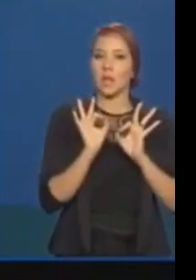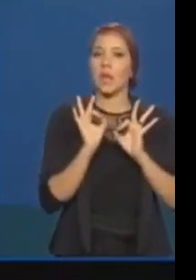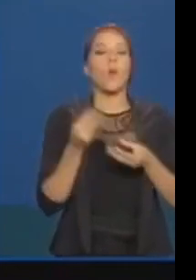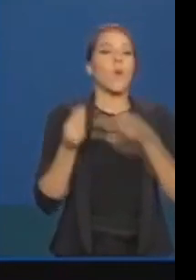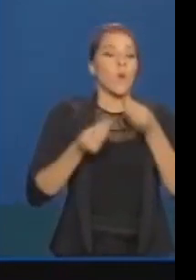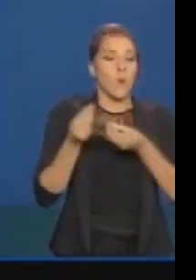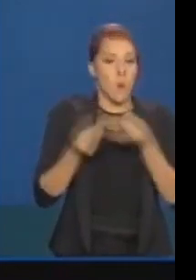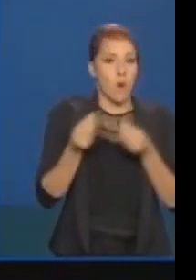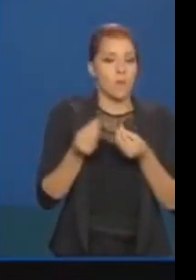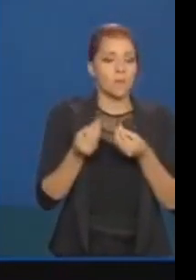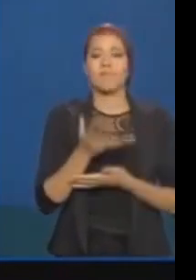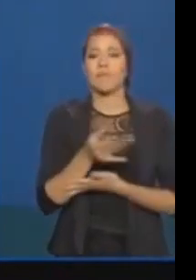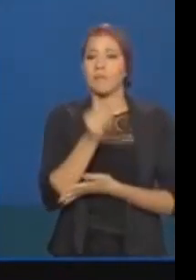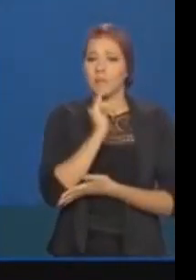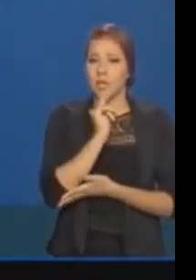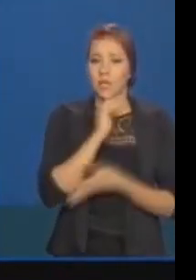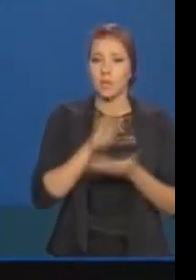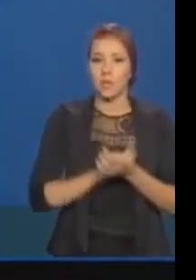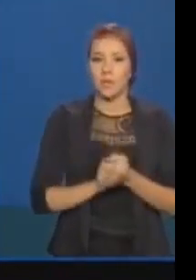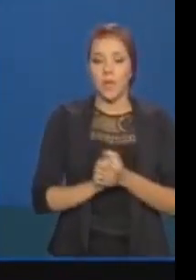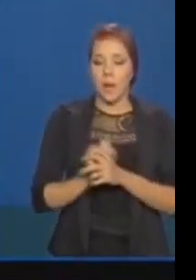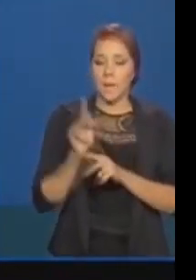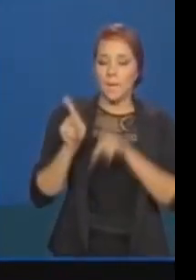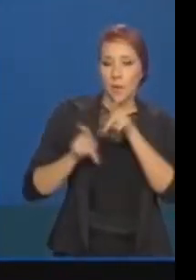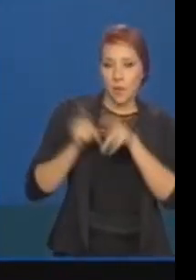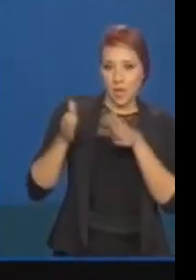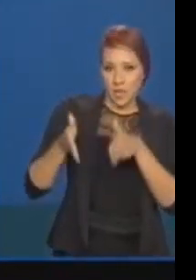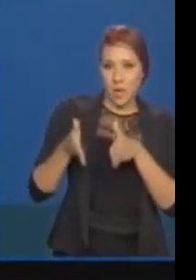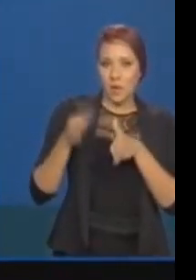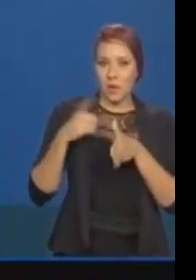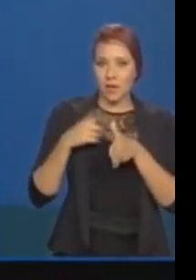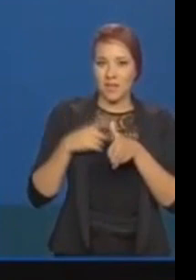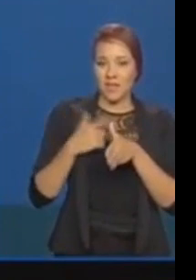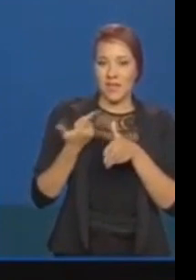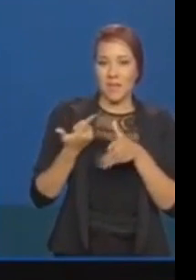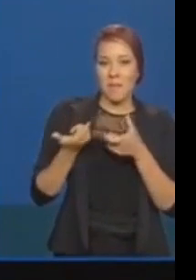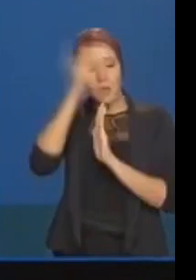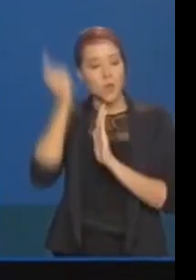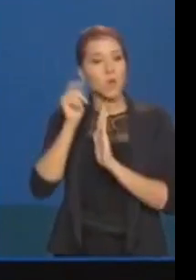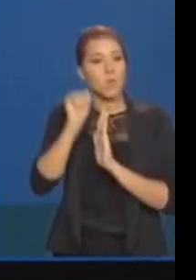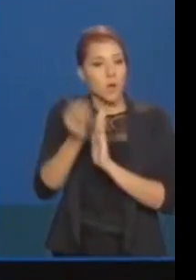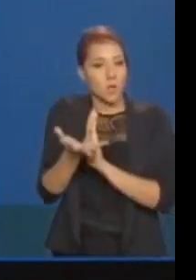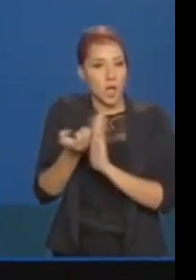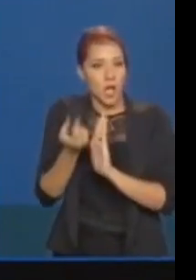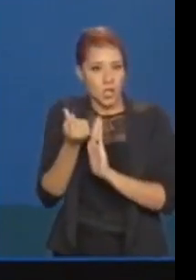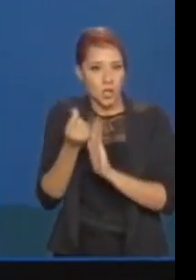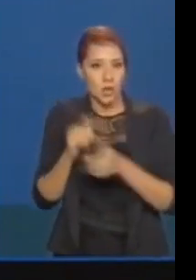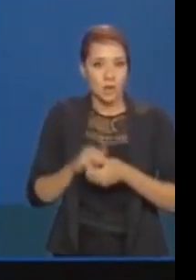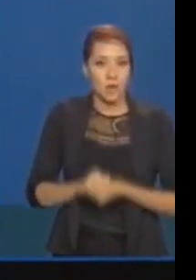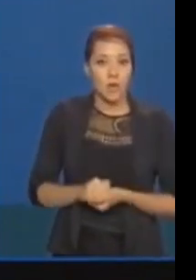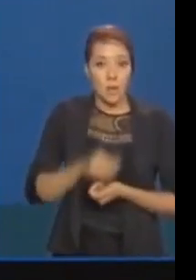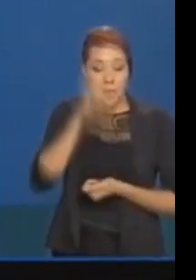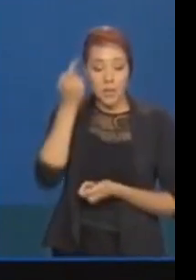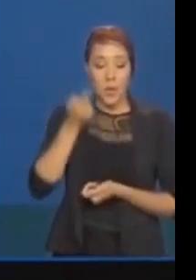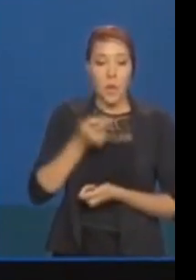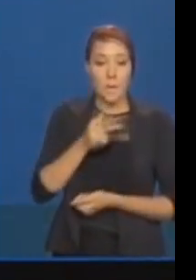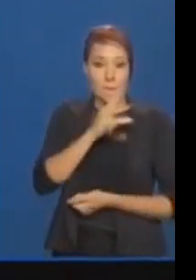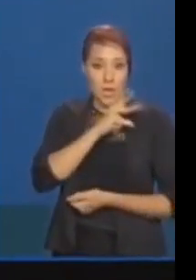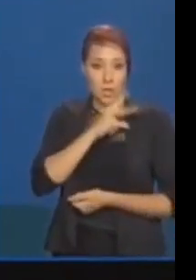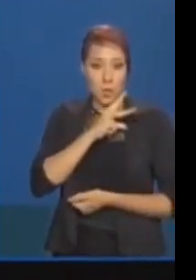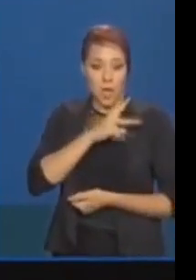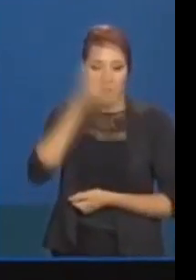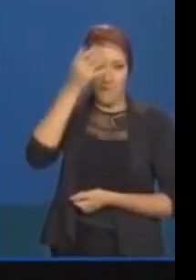serão feitos. Por exemplo, o público que é microempreendedor individual, que é MEI, contribuintes individuais, são as